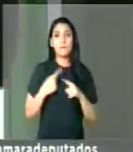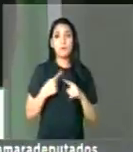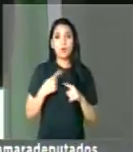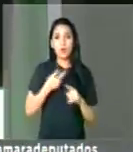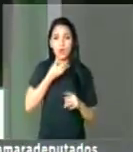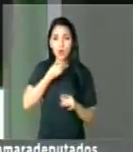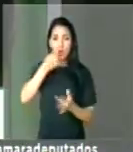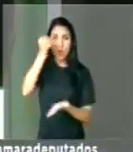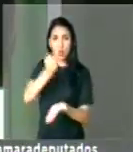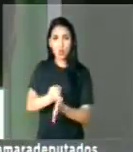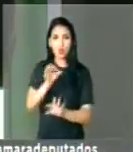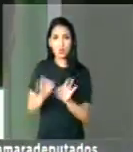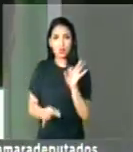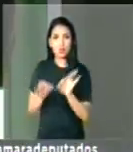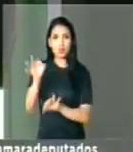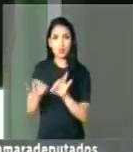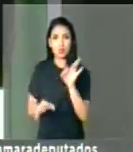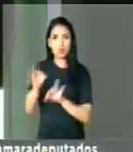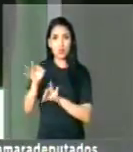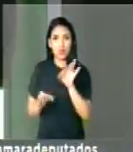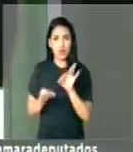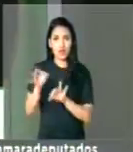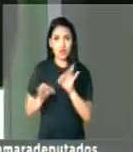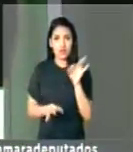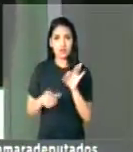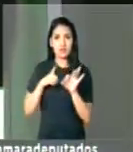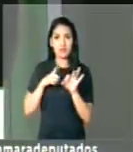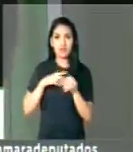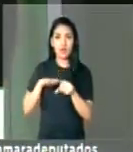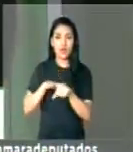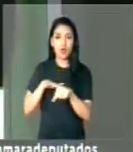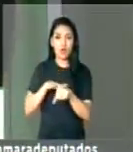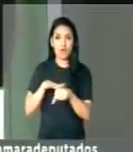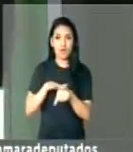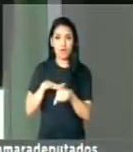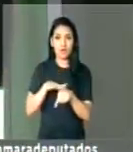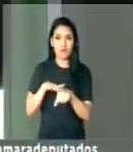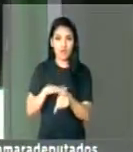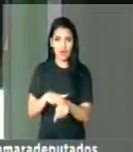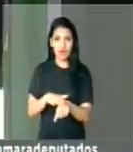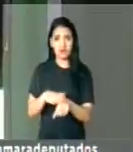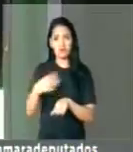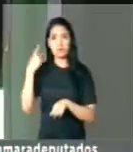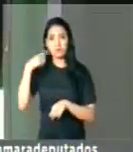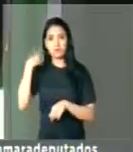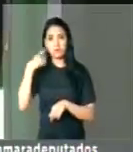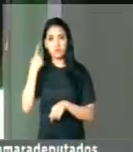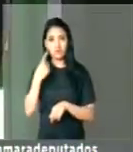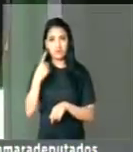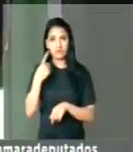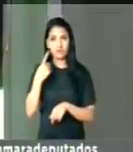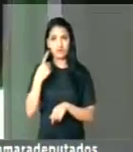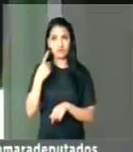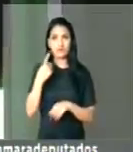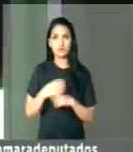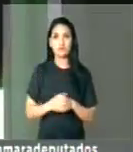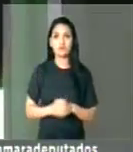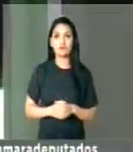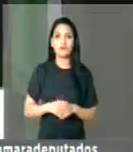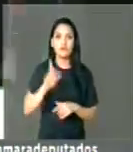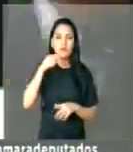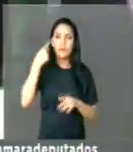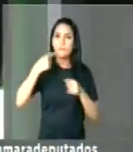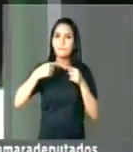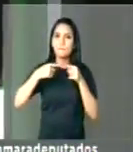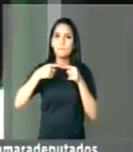esse juiz vazou uma conversa do seu cliente paciente com o seu advogado, algo que é